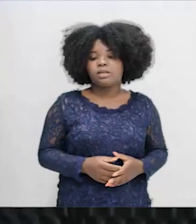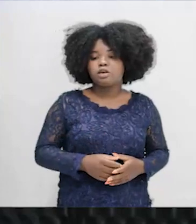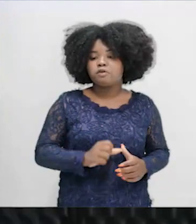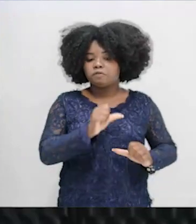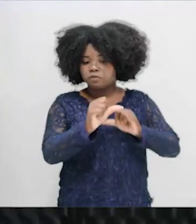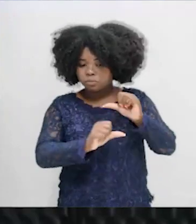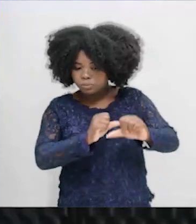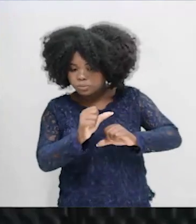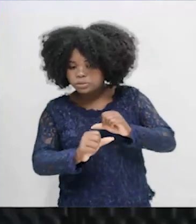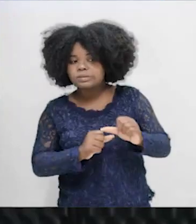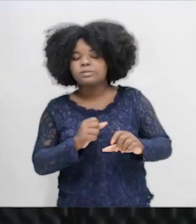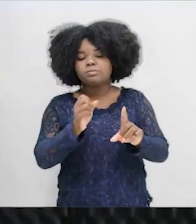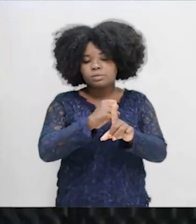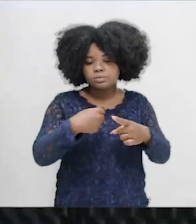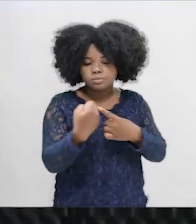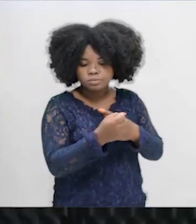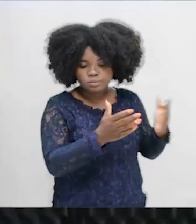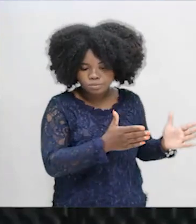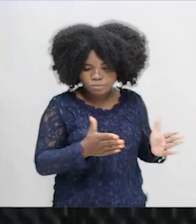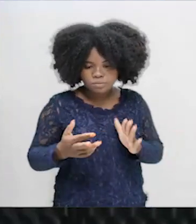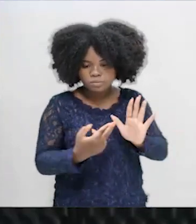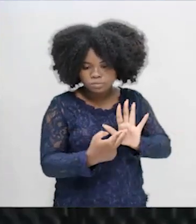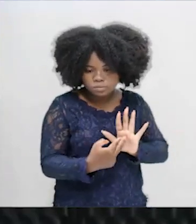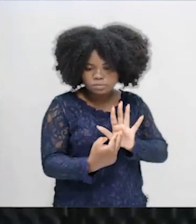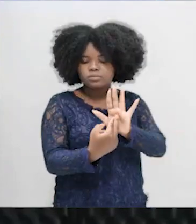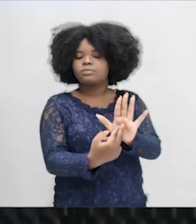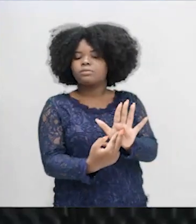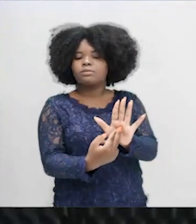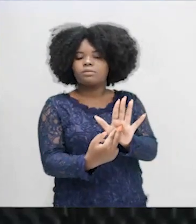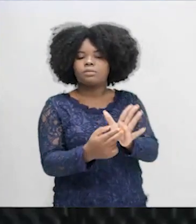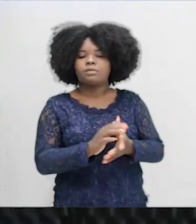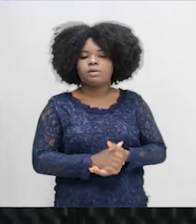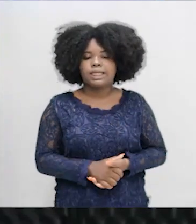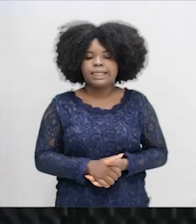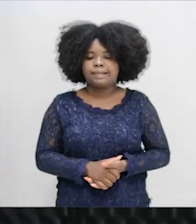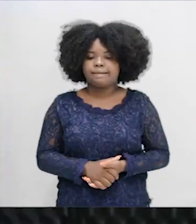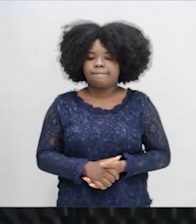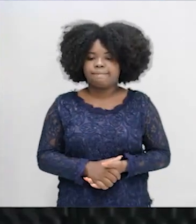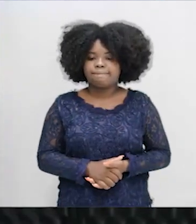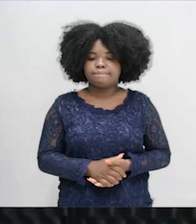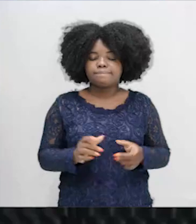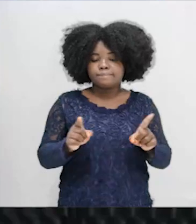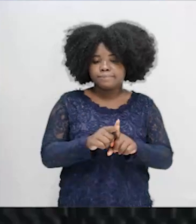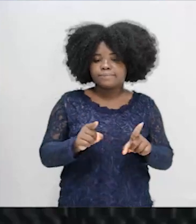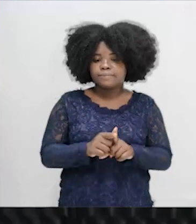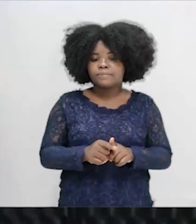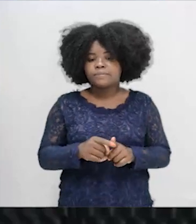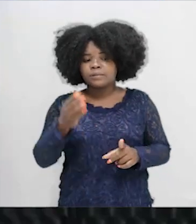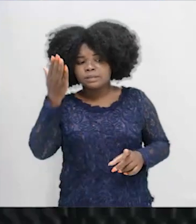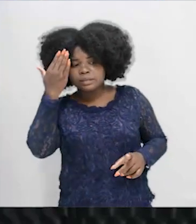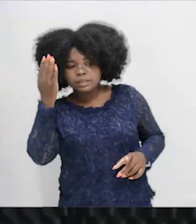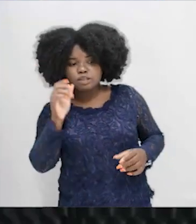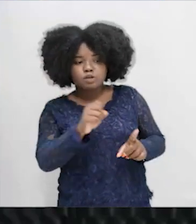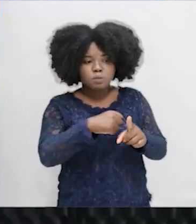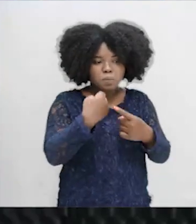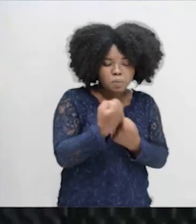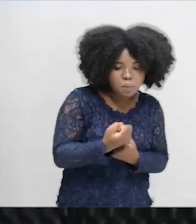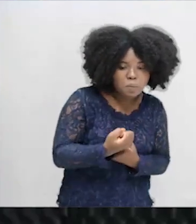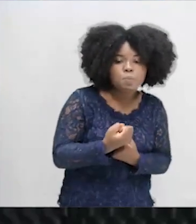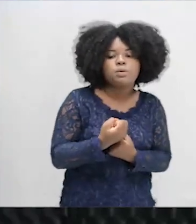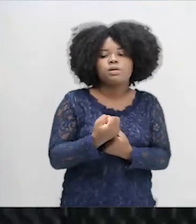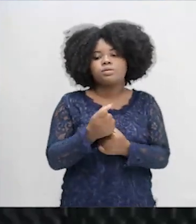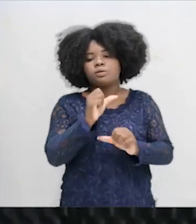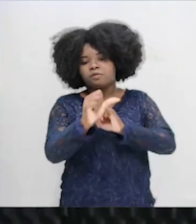a partir da necessidade desse processo de representatividade, de reentendimento social, de